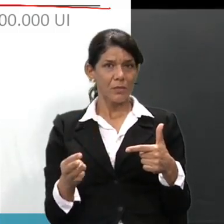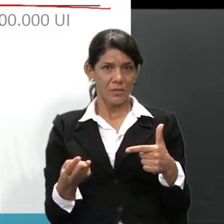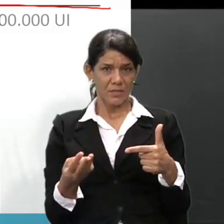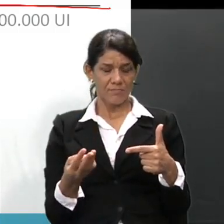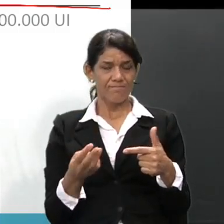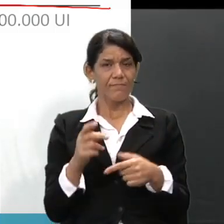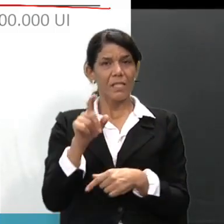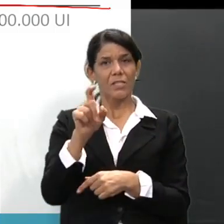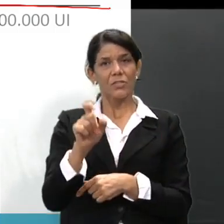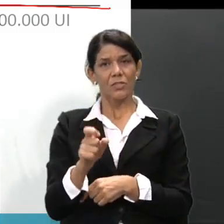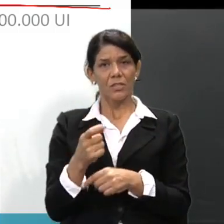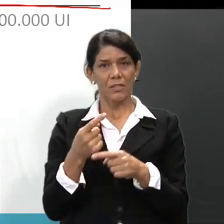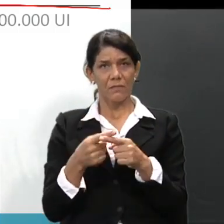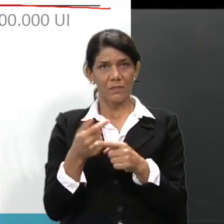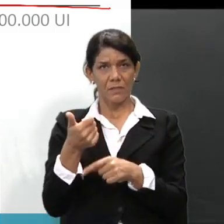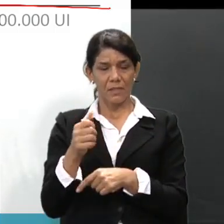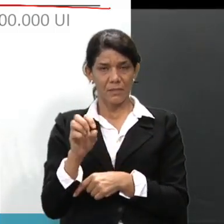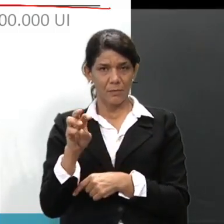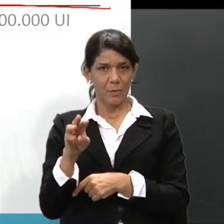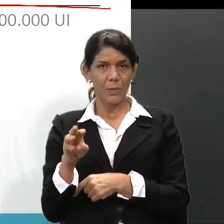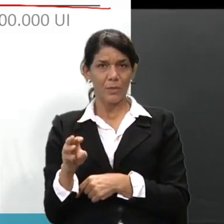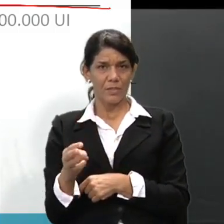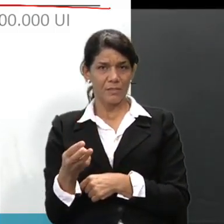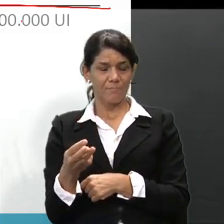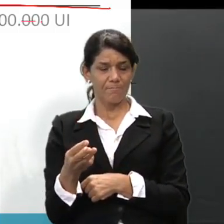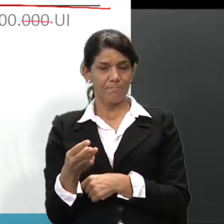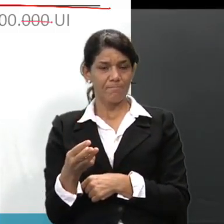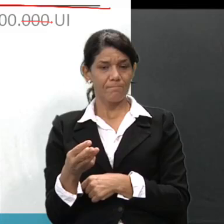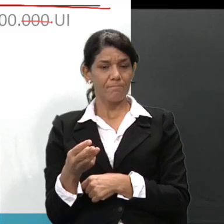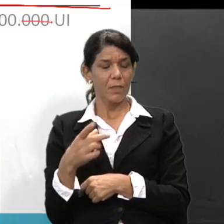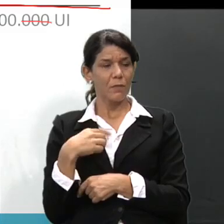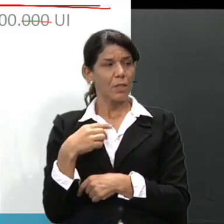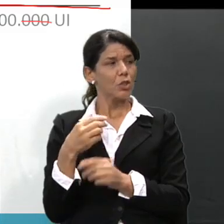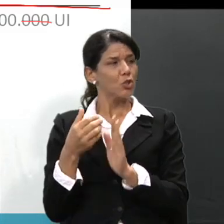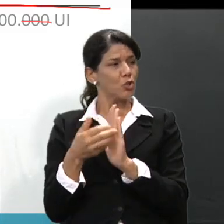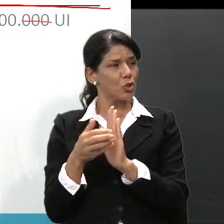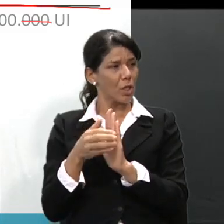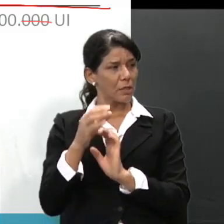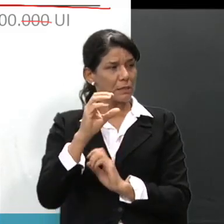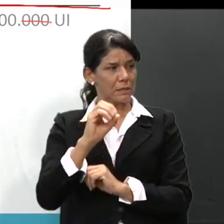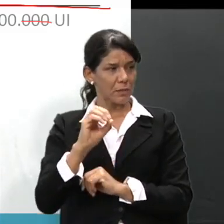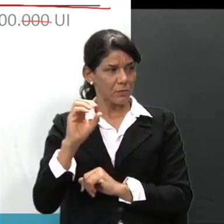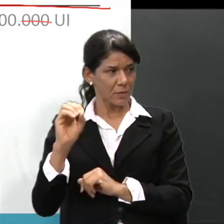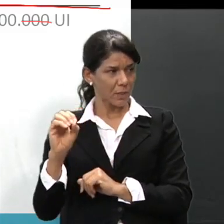é x vezes 10 milhões. Nós vamos cortar os zeros, ó.